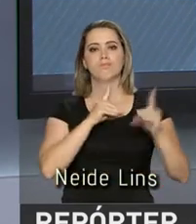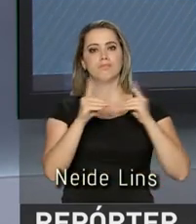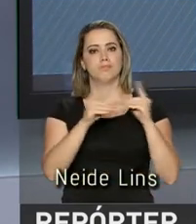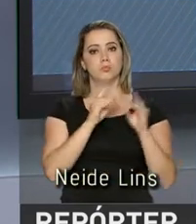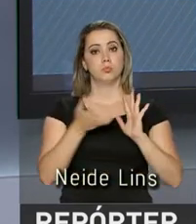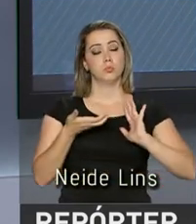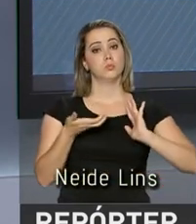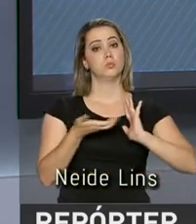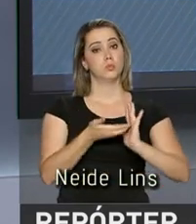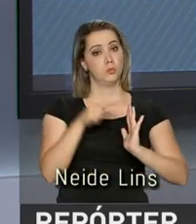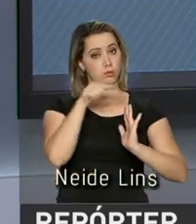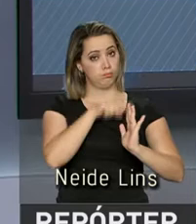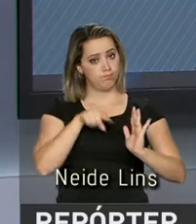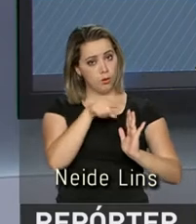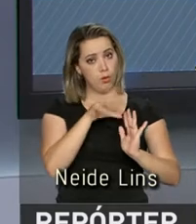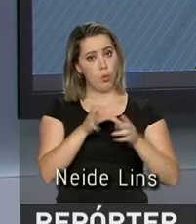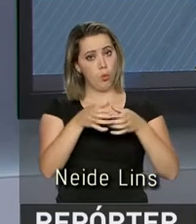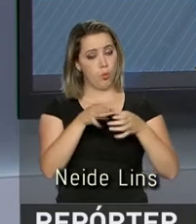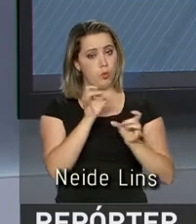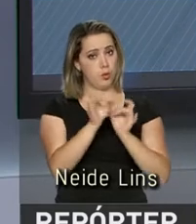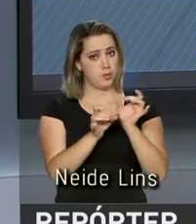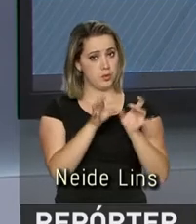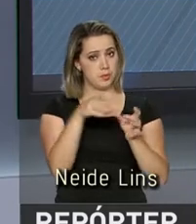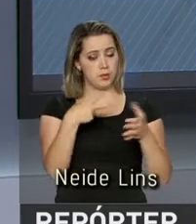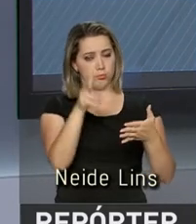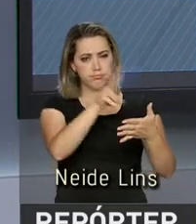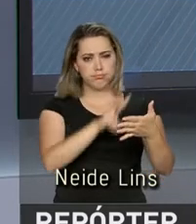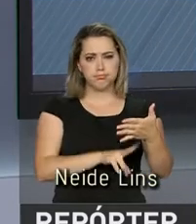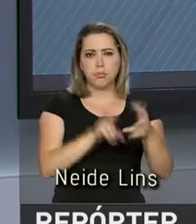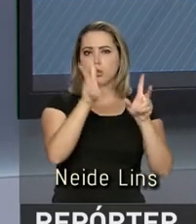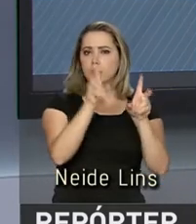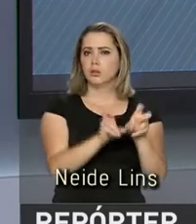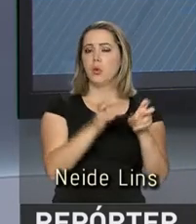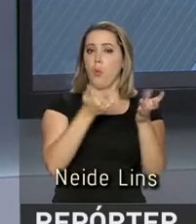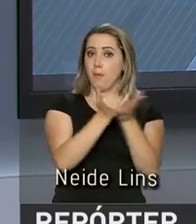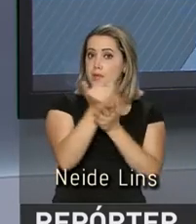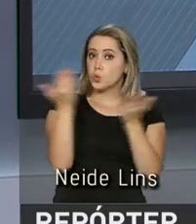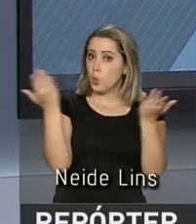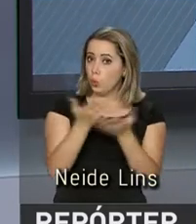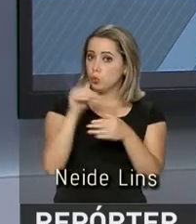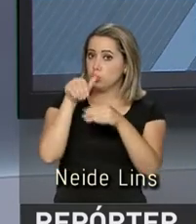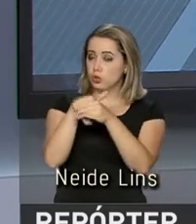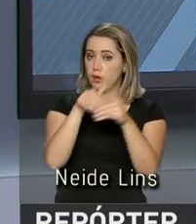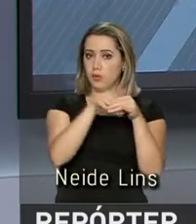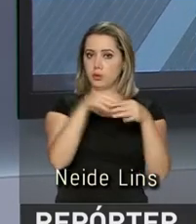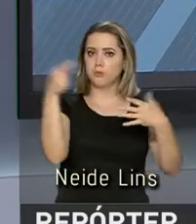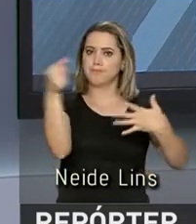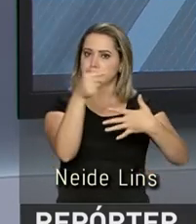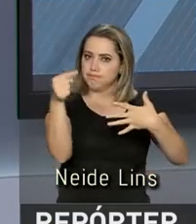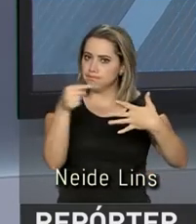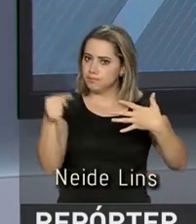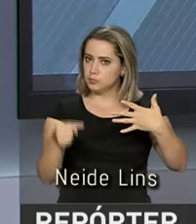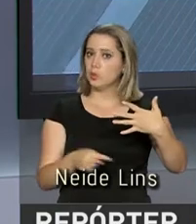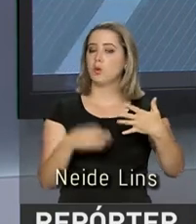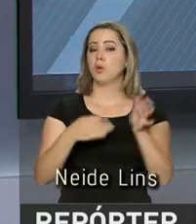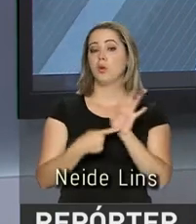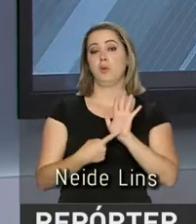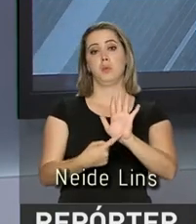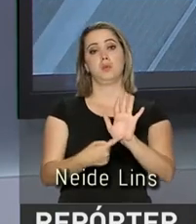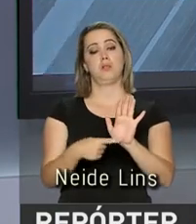dos deputados a comissão que analisa o tema começou hoje a votar alguns destaques apresentados pelos